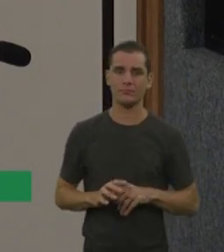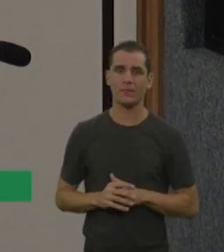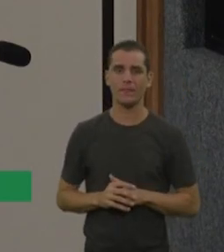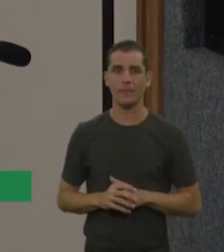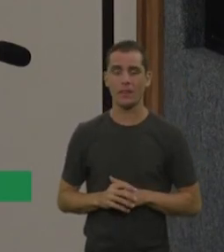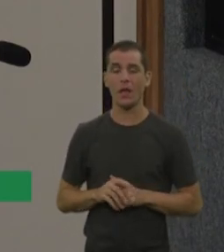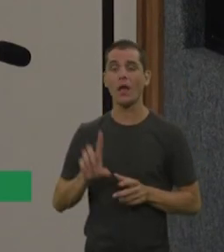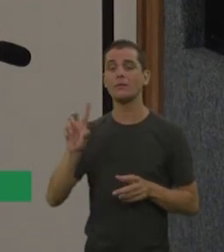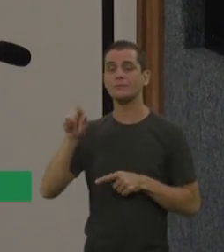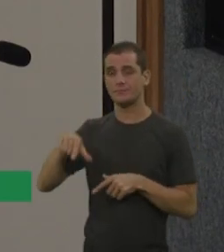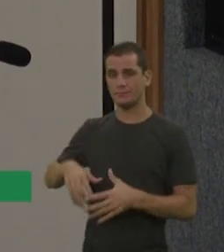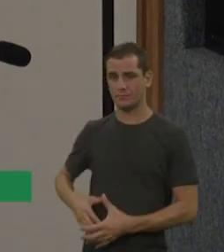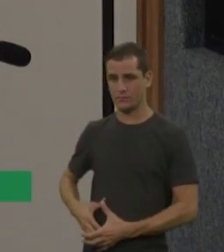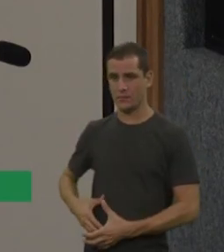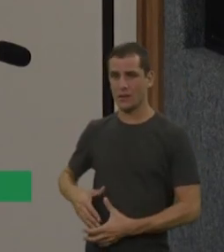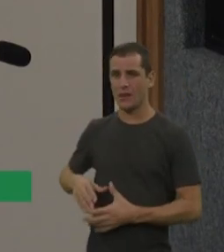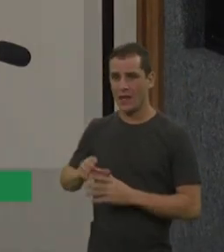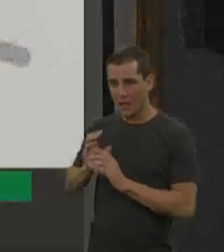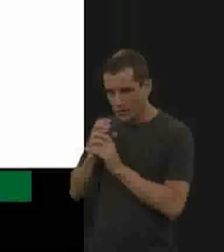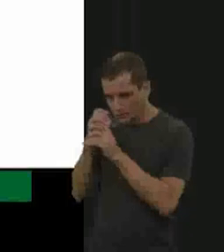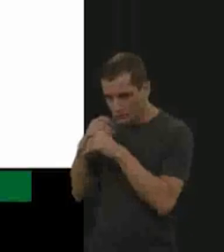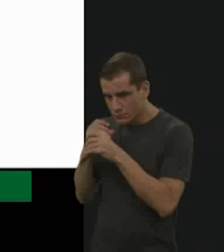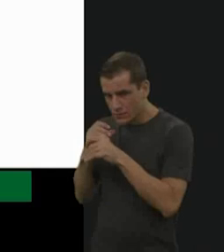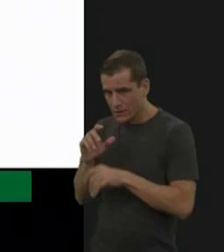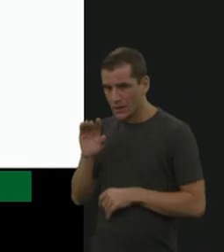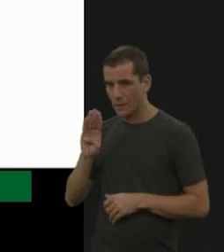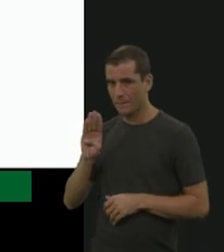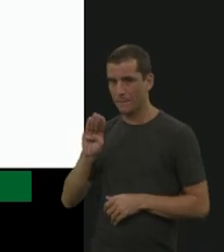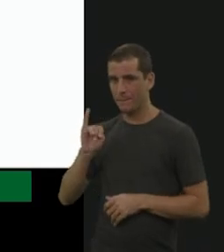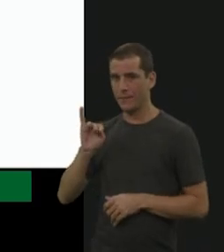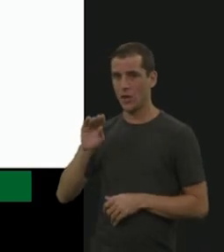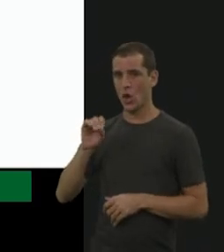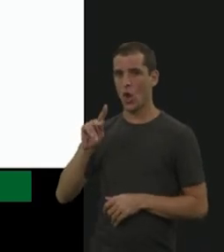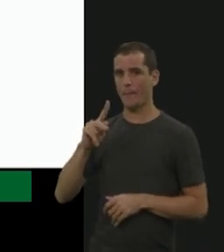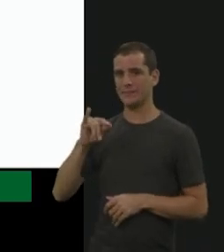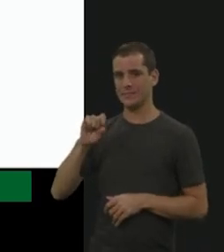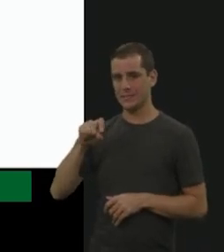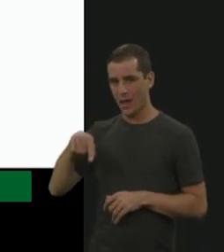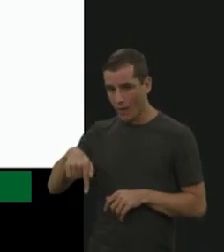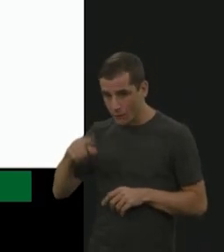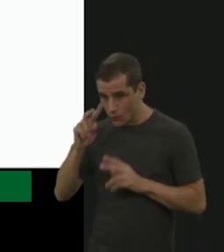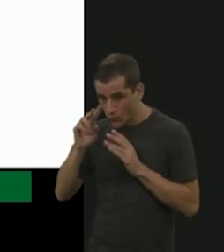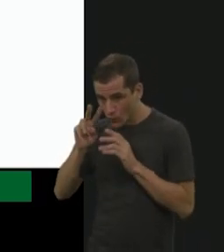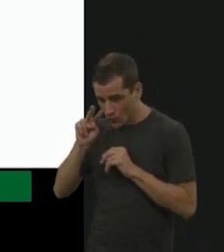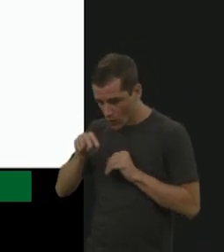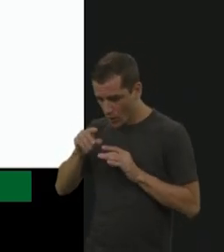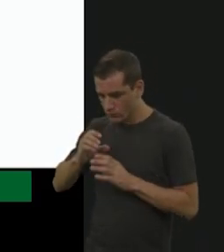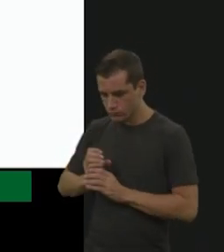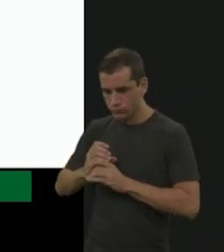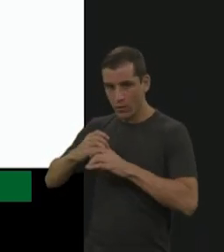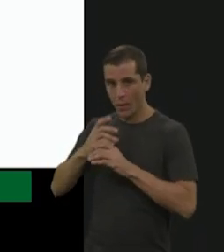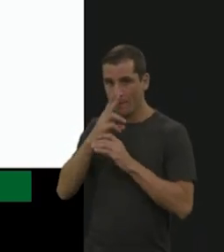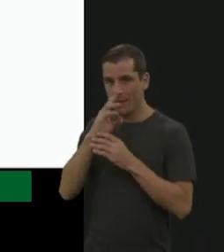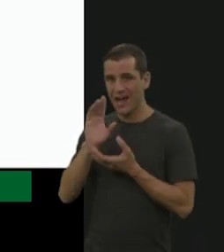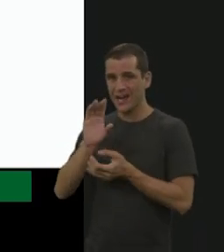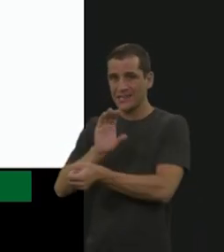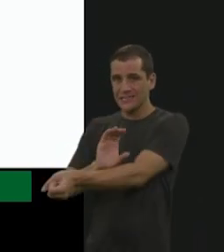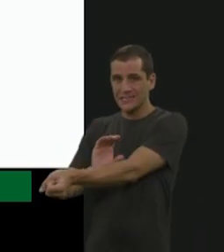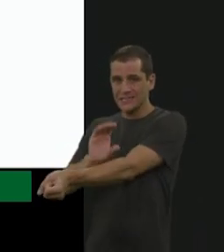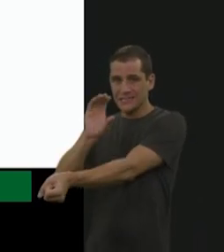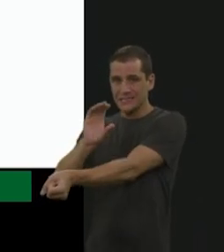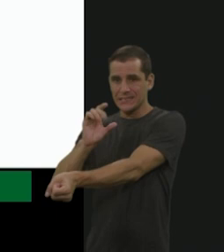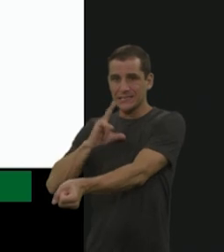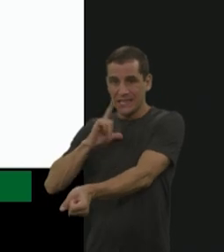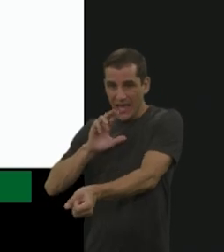Biópsia esplênica, com os mesmos achados, células bem entumecidas, com muito colesterol, uma célula toda heterogênea, cheia daquelas